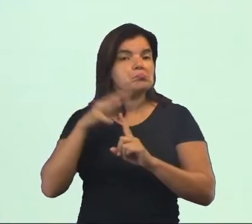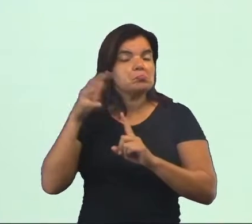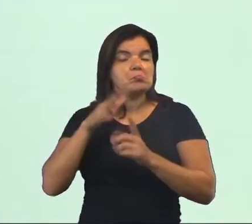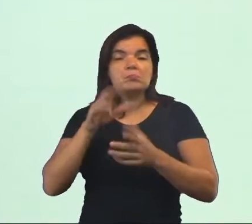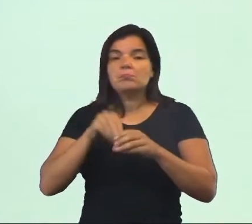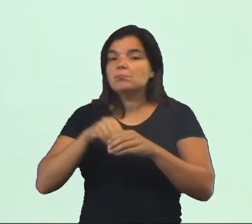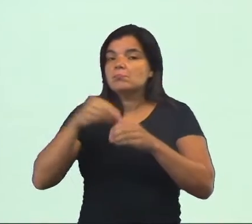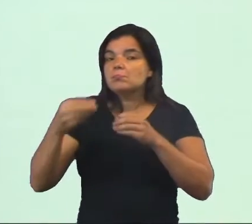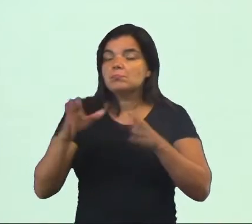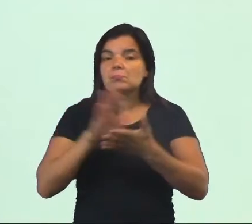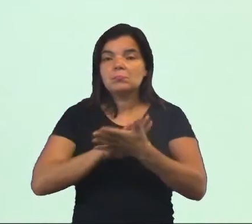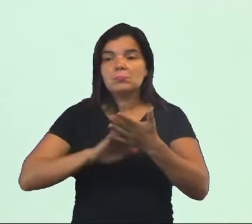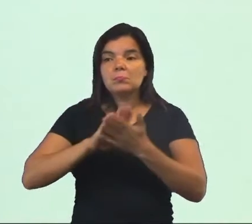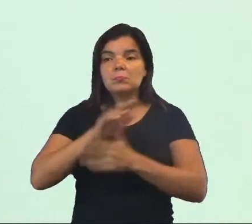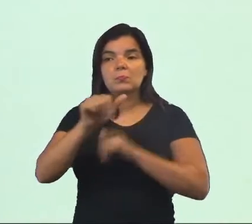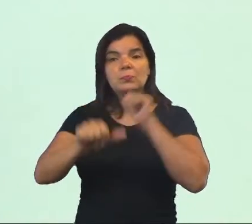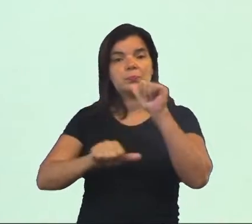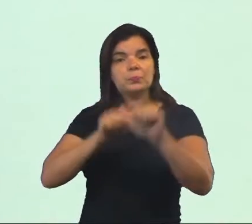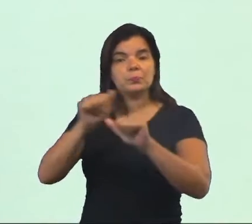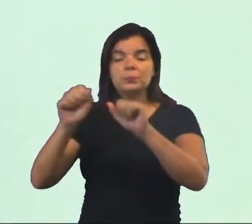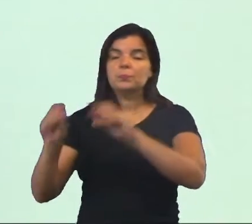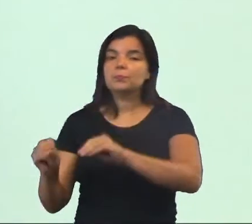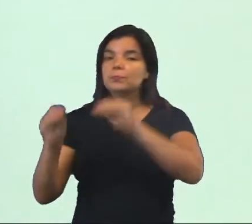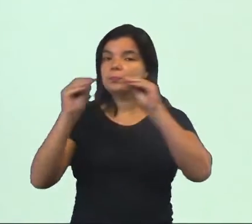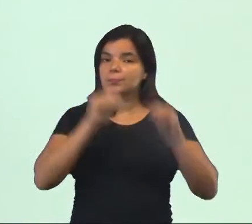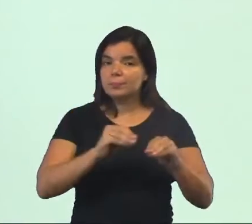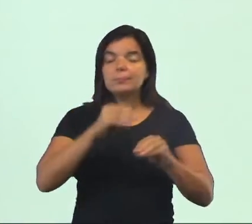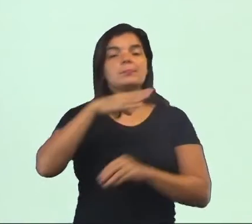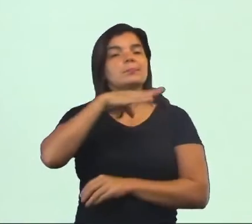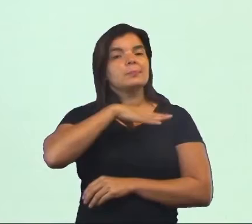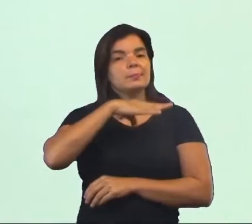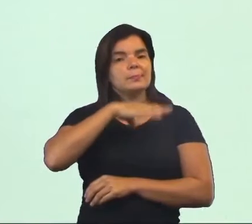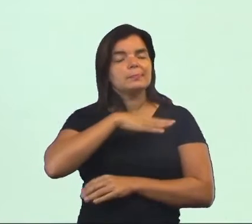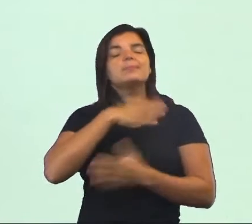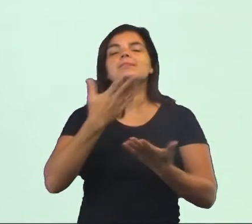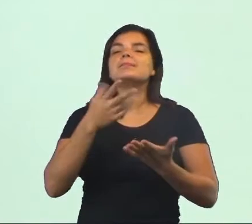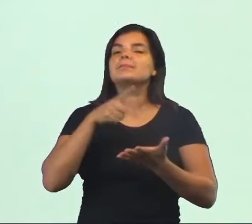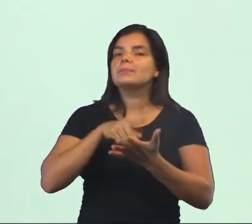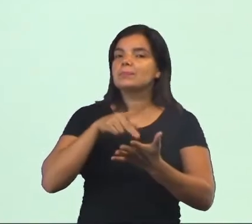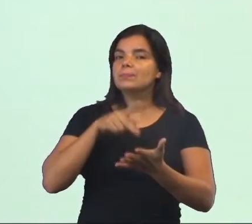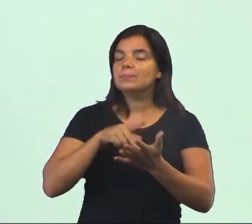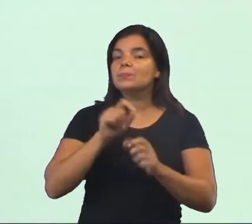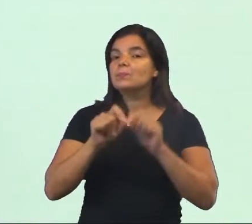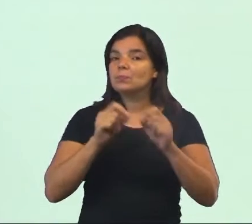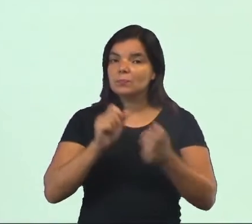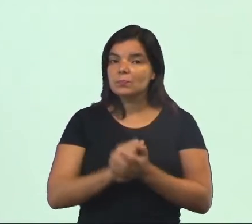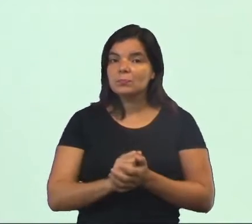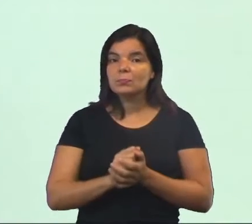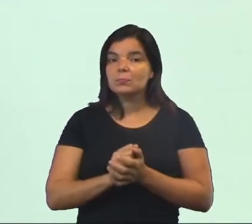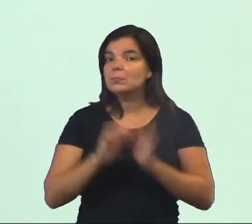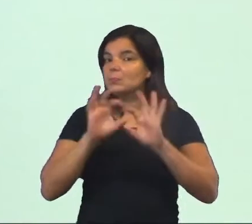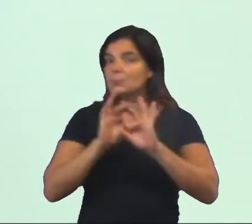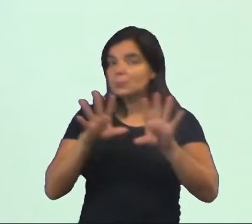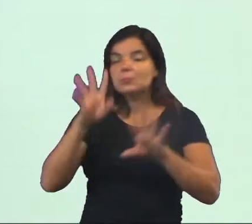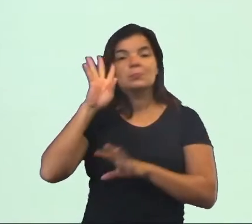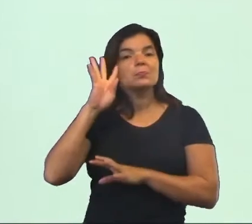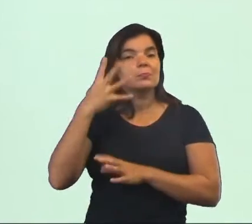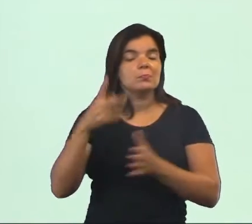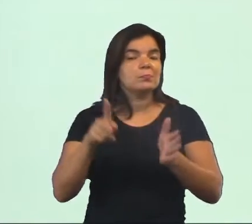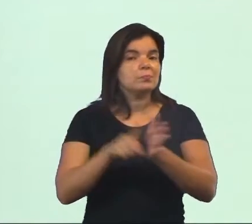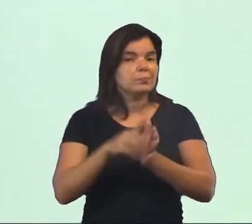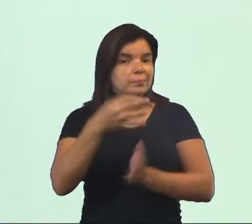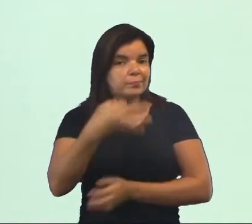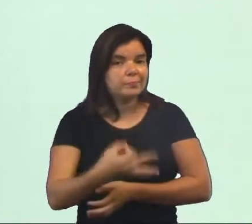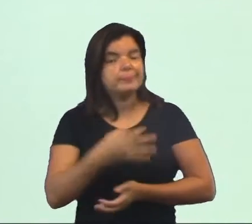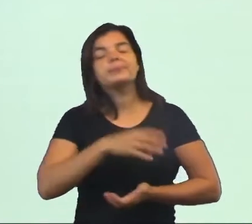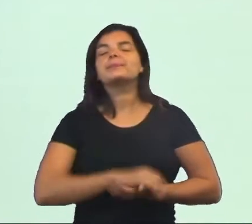externa, migrar do campo para a cidade. Isso seria de forma espontânea, de decisão própria,